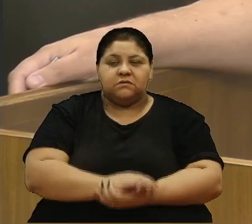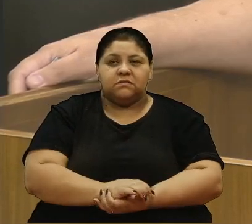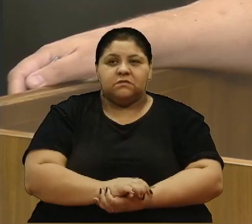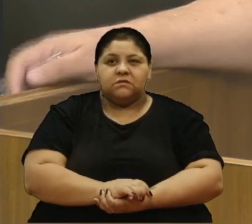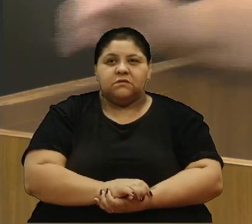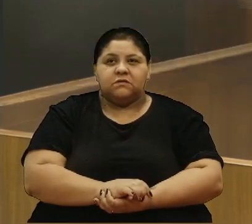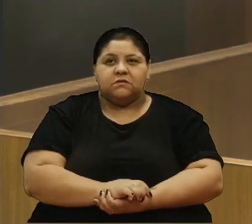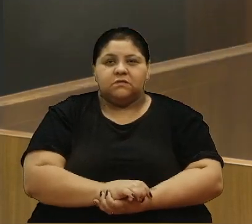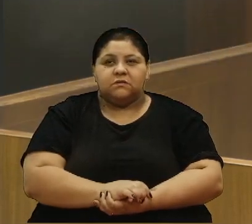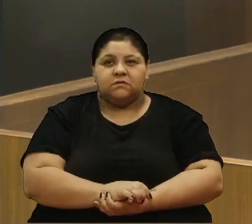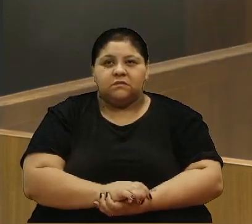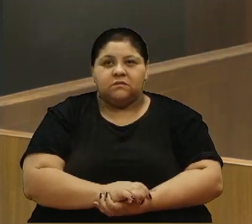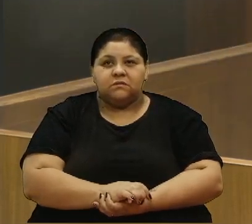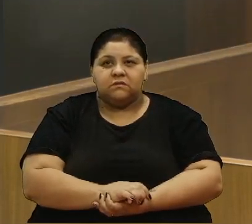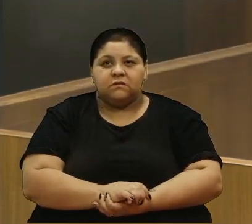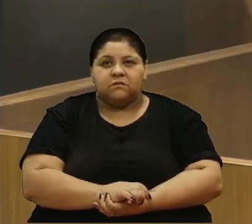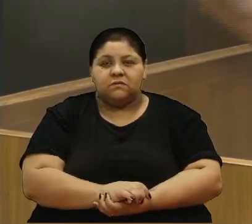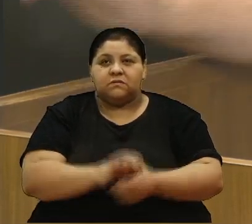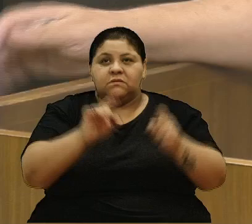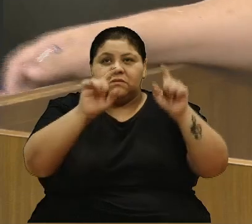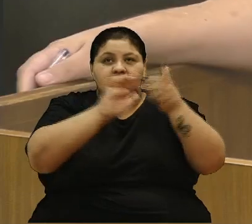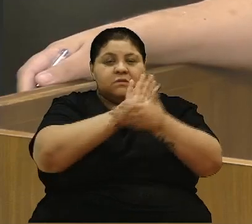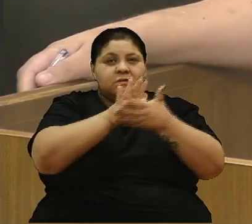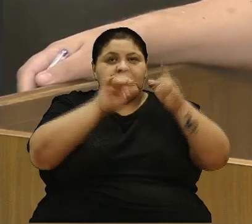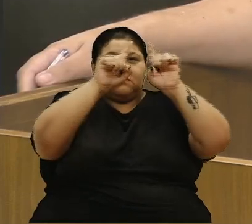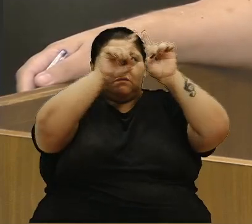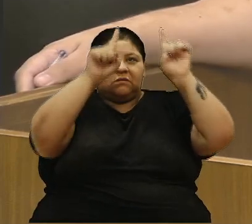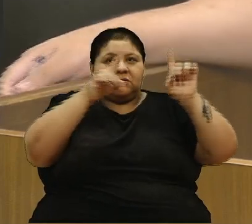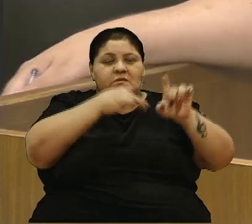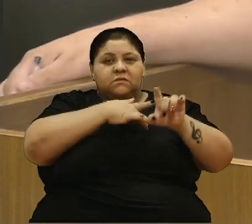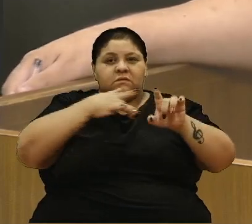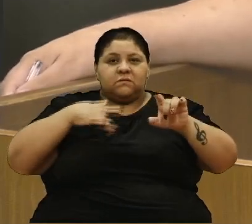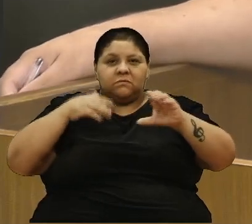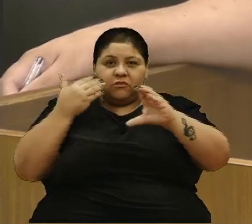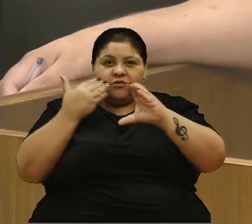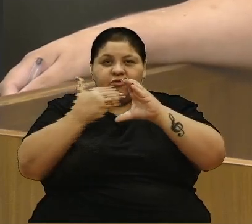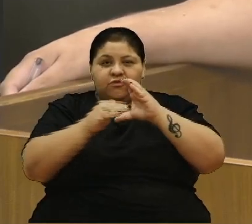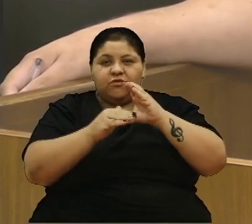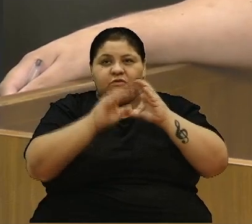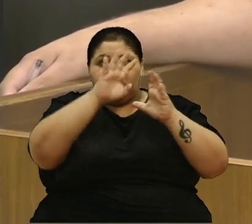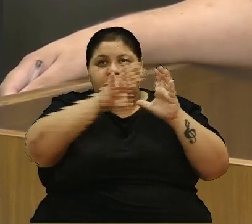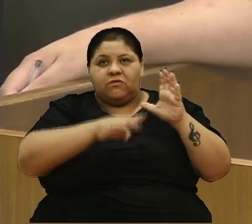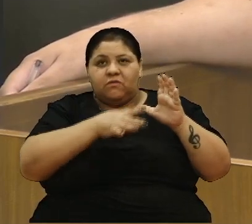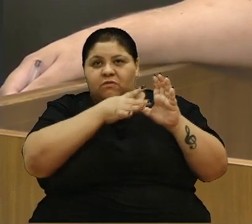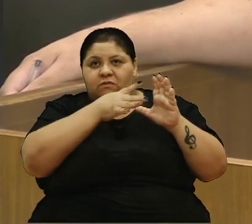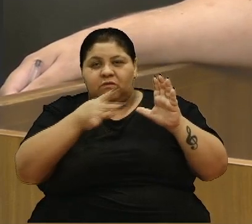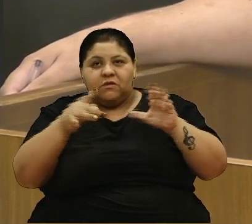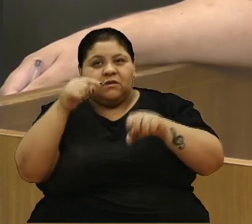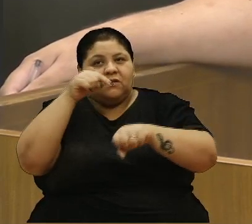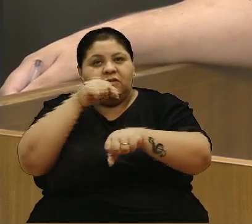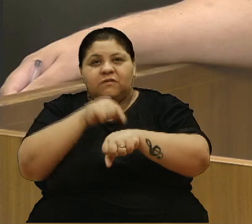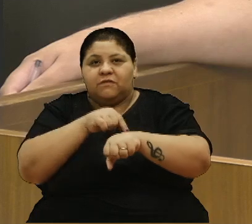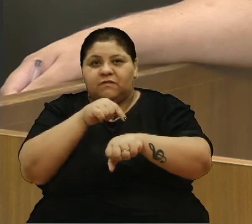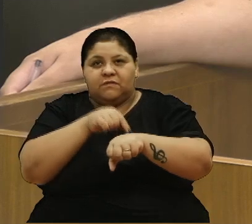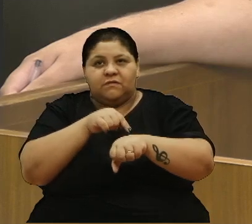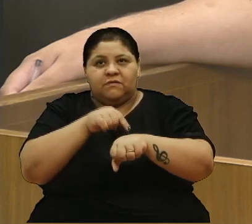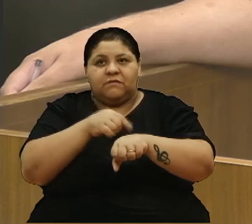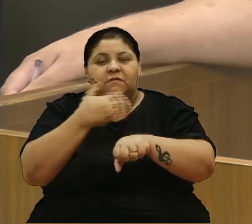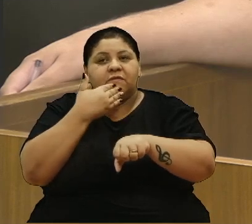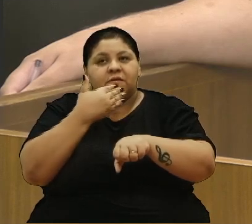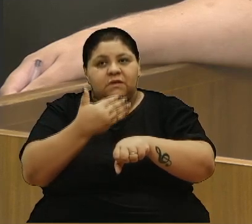nenhum dos funcionários da saúde, depois eu vou lhe encaminhar o ponto, nenhum deles estavam no horário onde foi